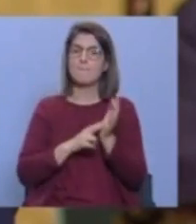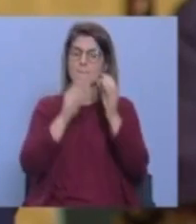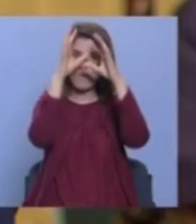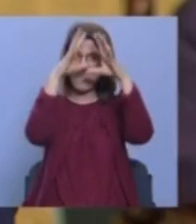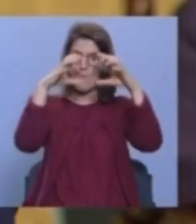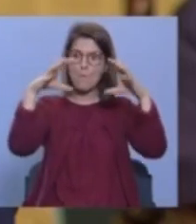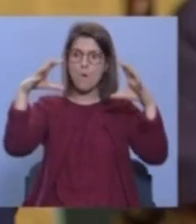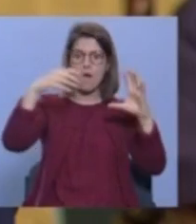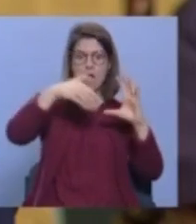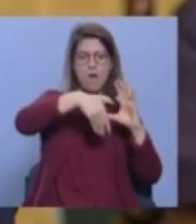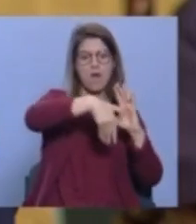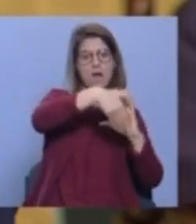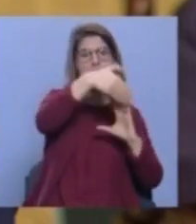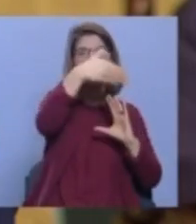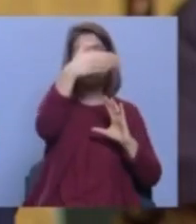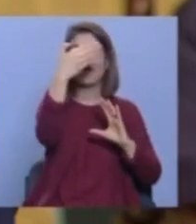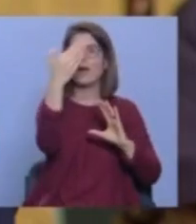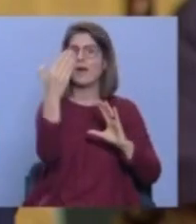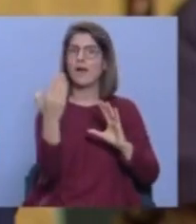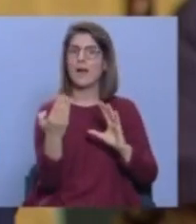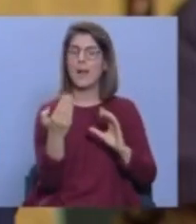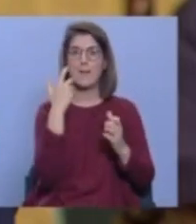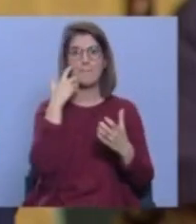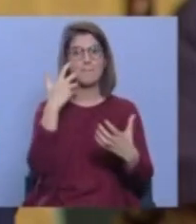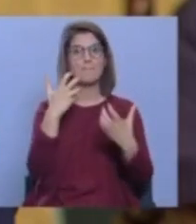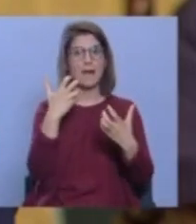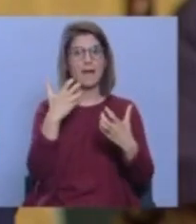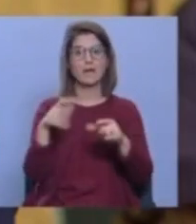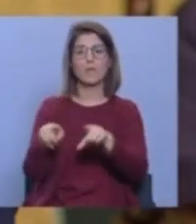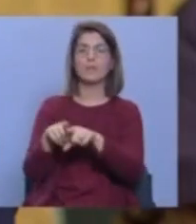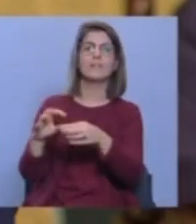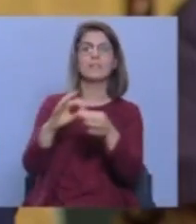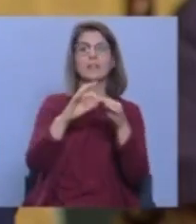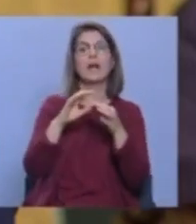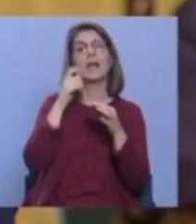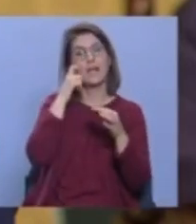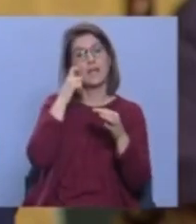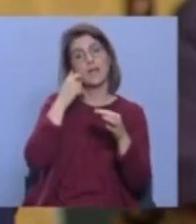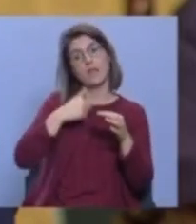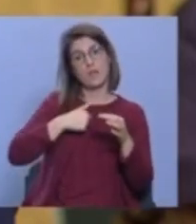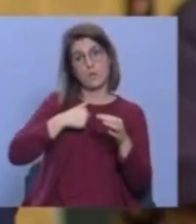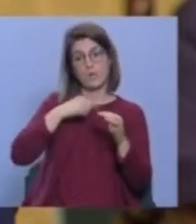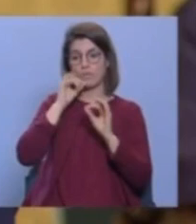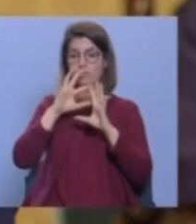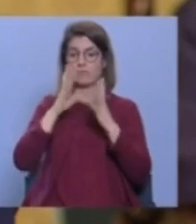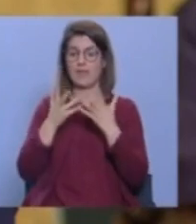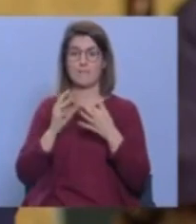nuvens, que será um sinal da aliança entre mim e a terra.